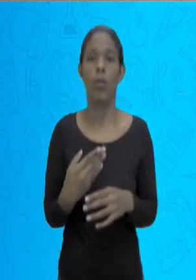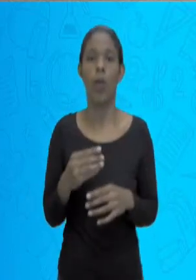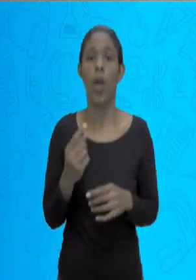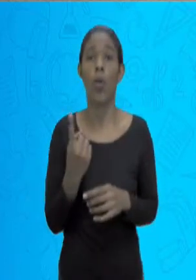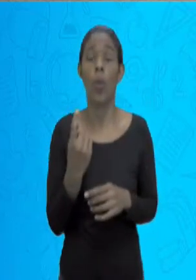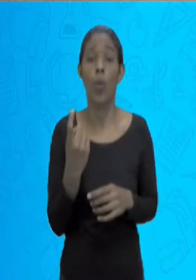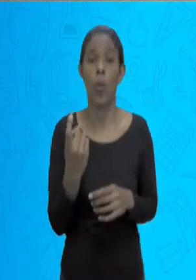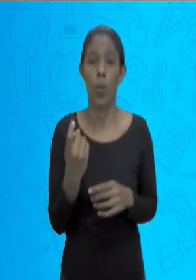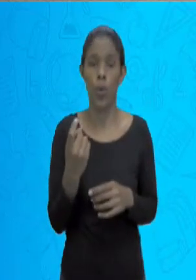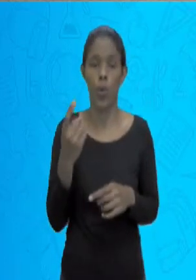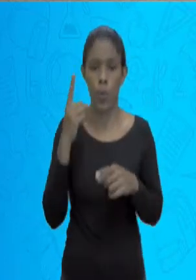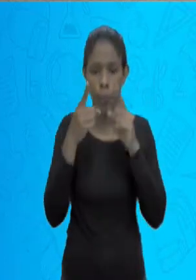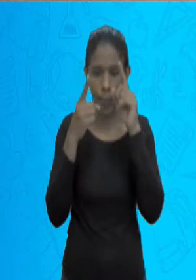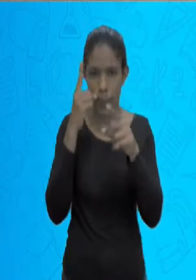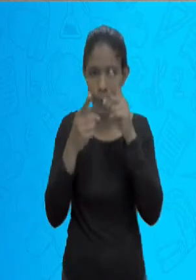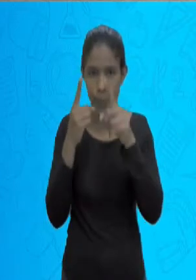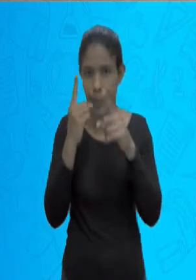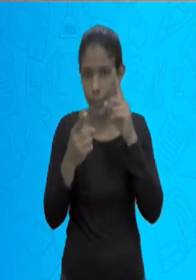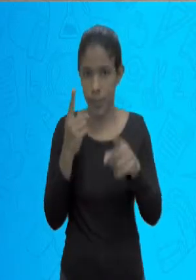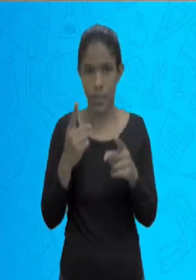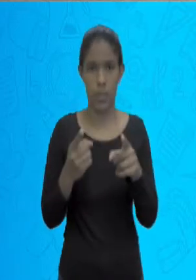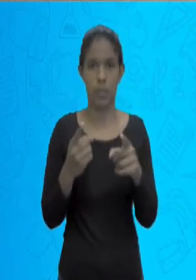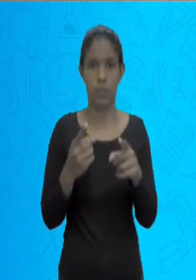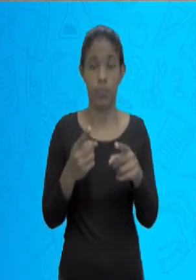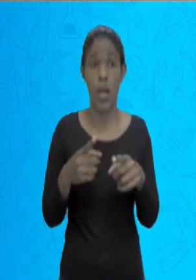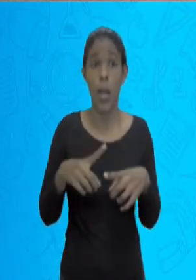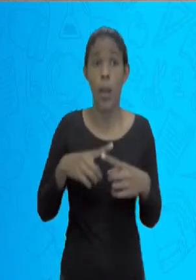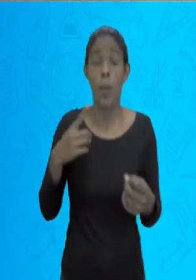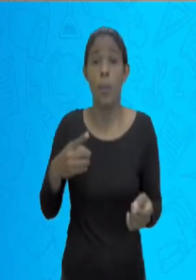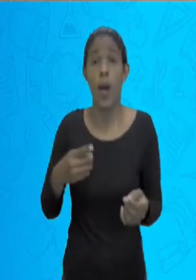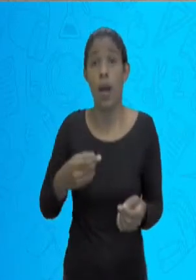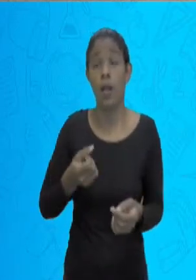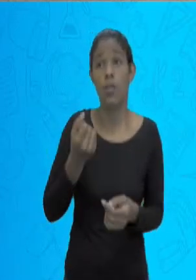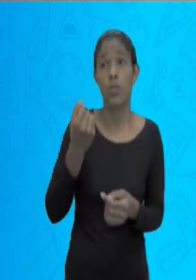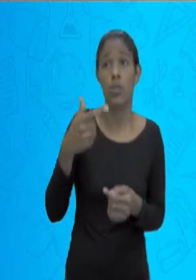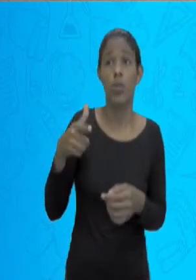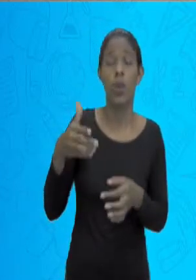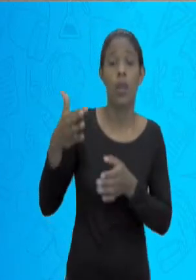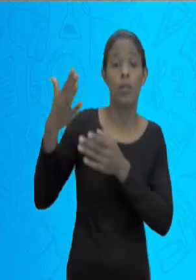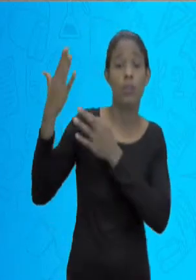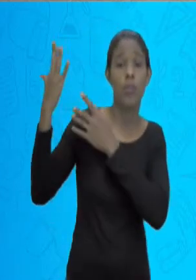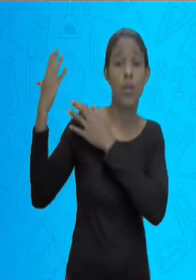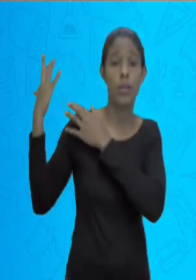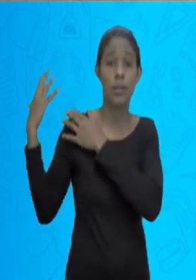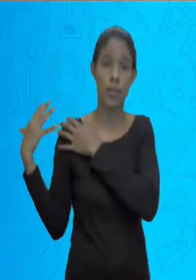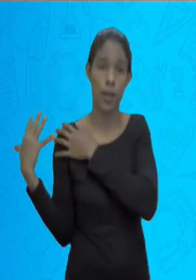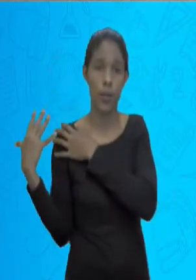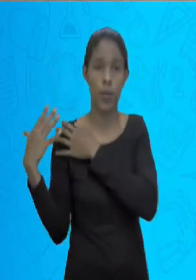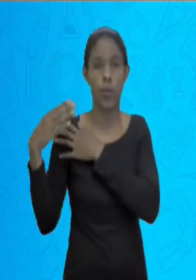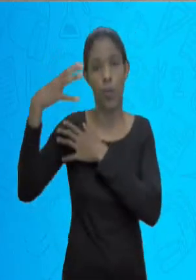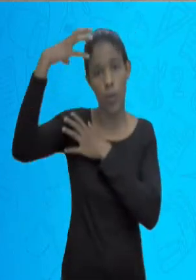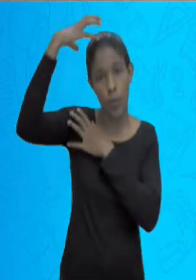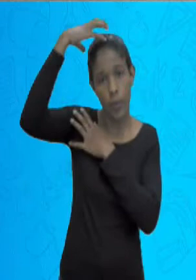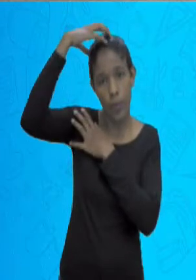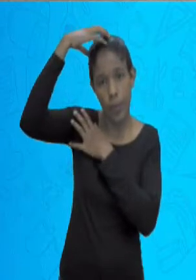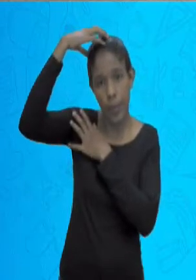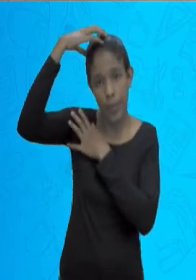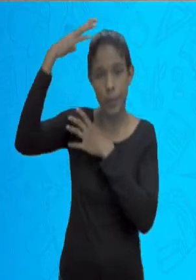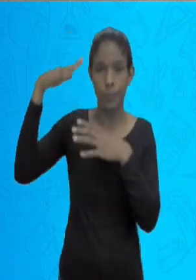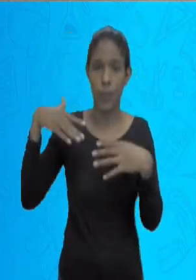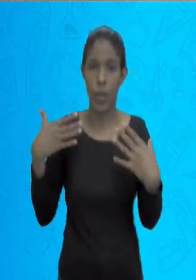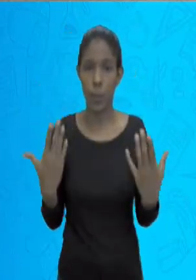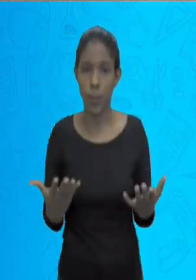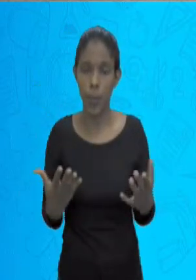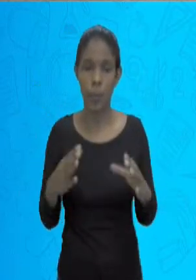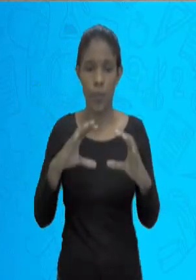absoluto, mais do que o dos antigos reis absolutistas franceses. As assembleias